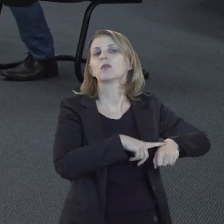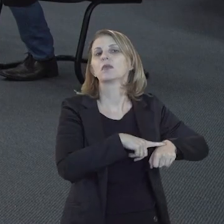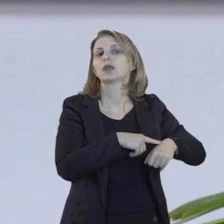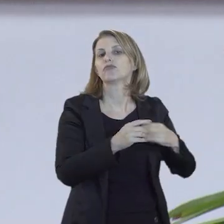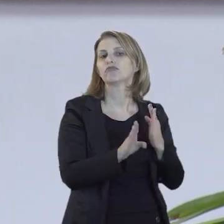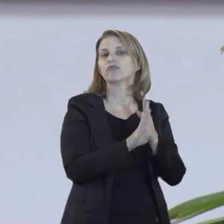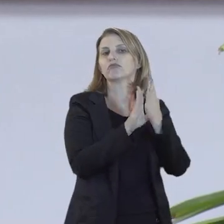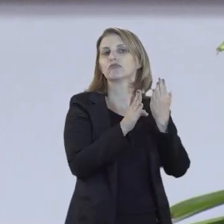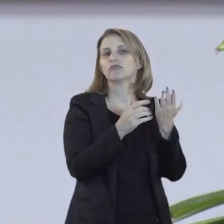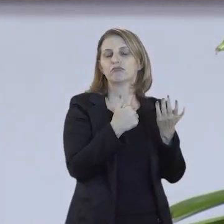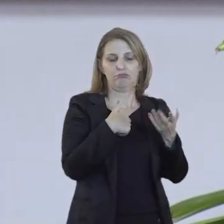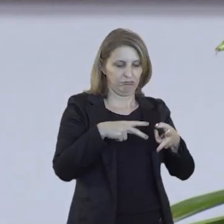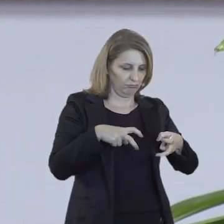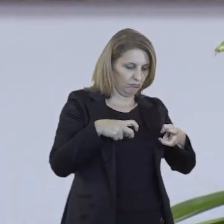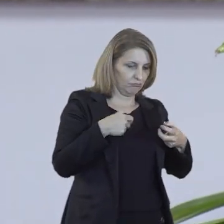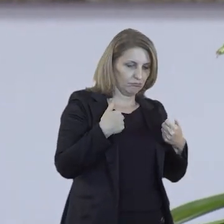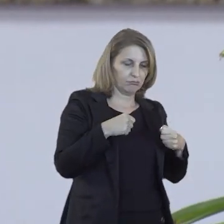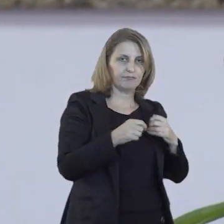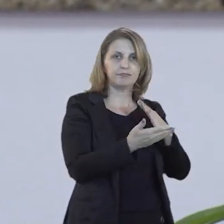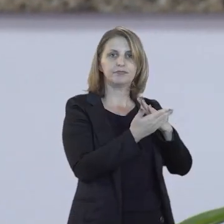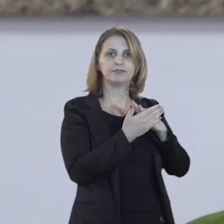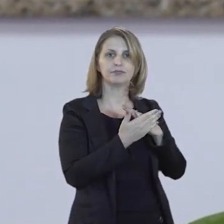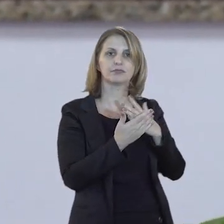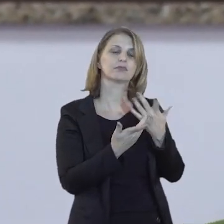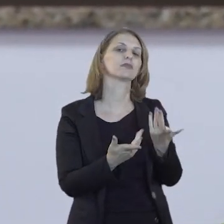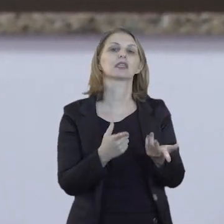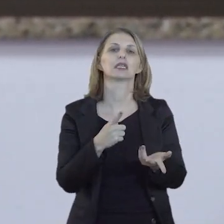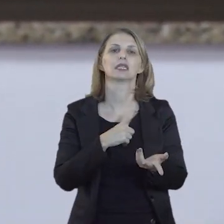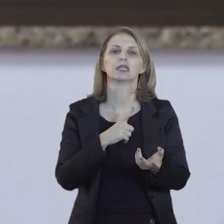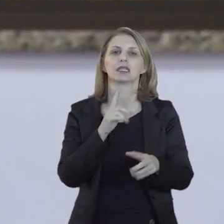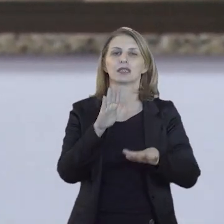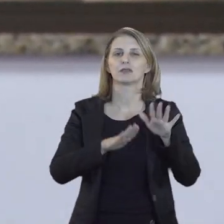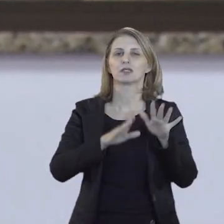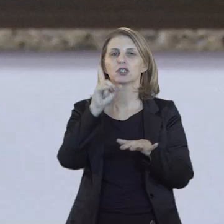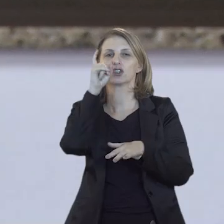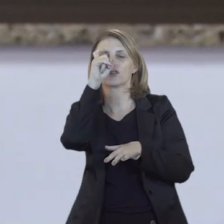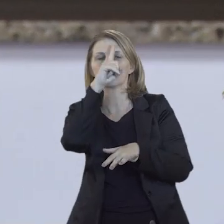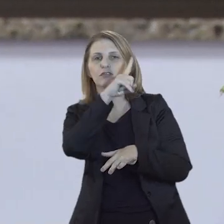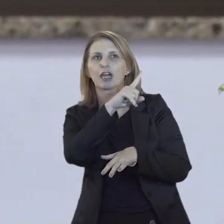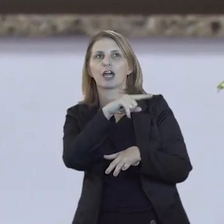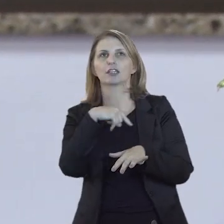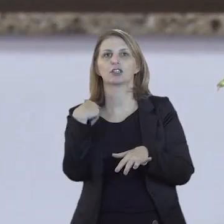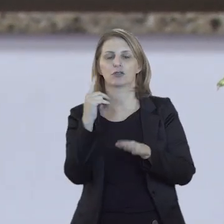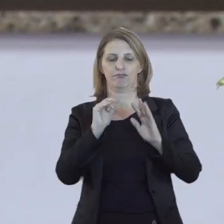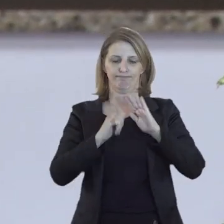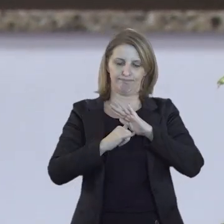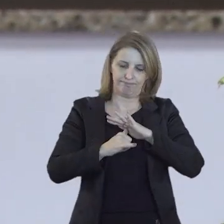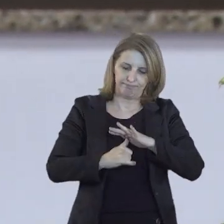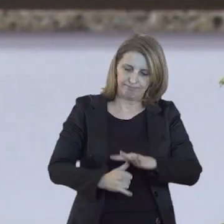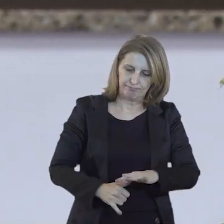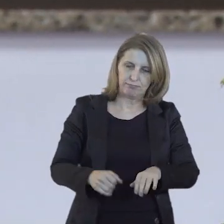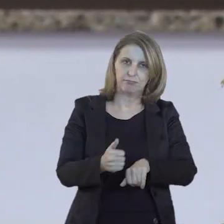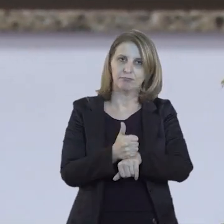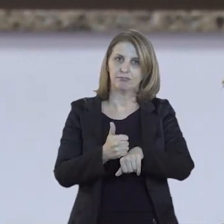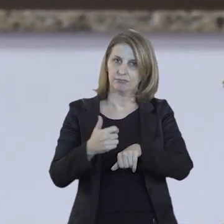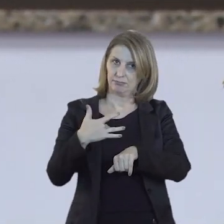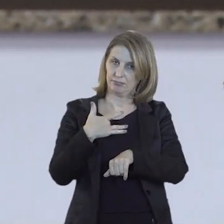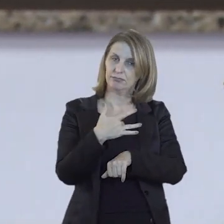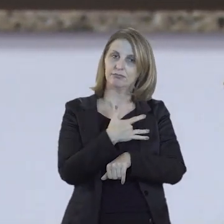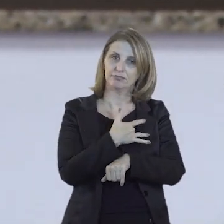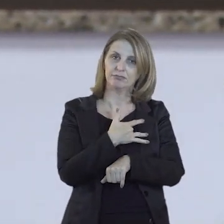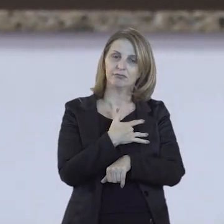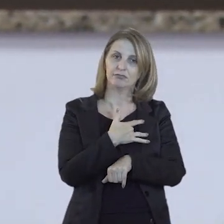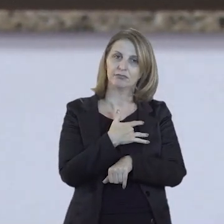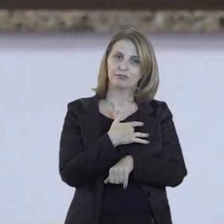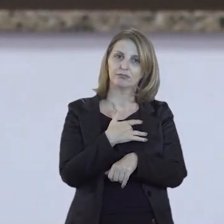conta, que eu preciso de ajuda? Porque existe uma certa dificuldade da gente ser